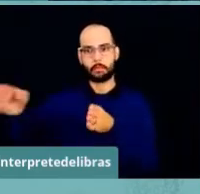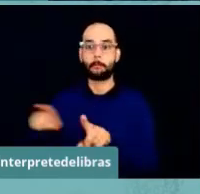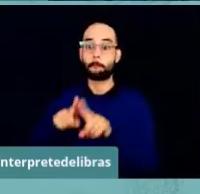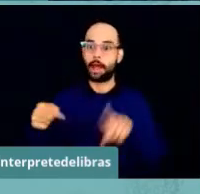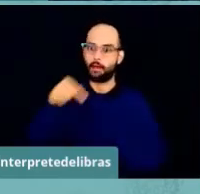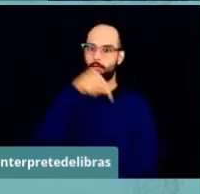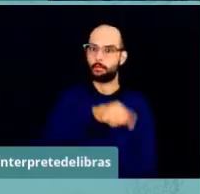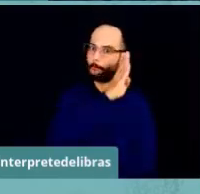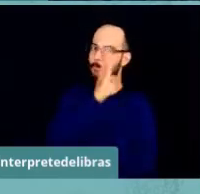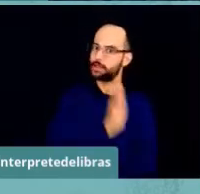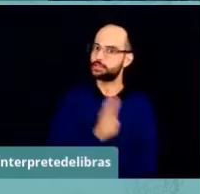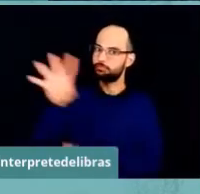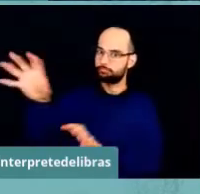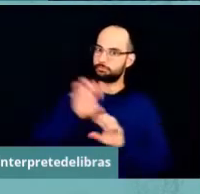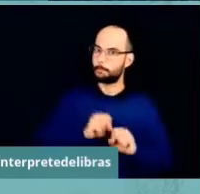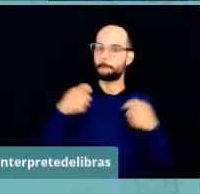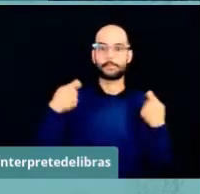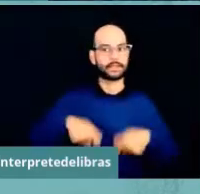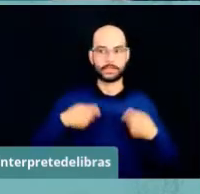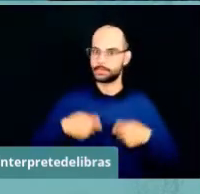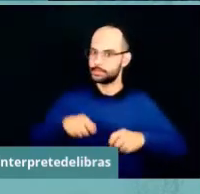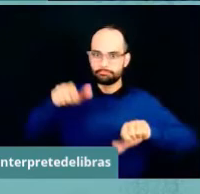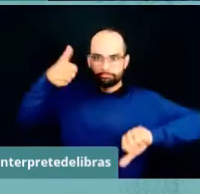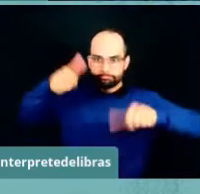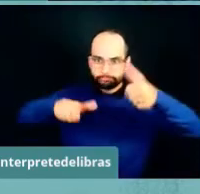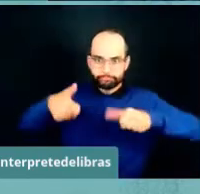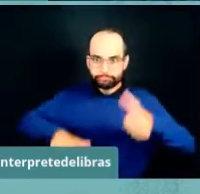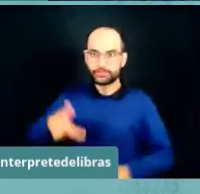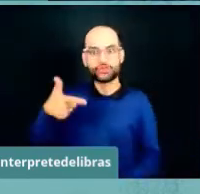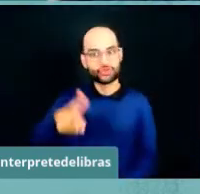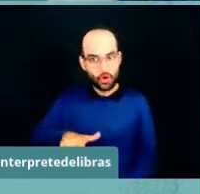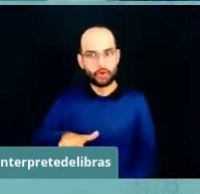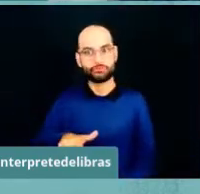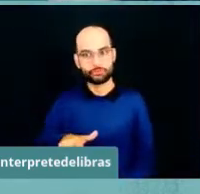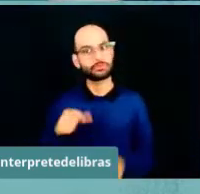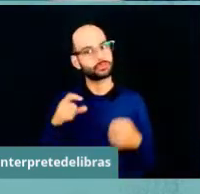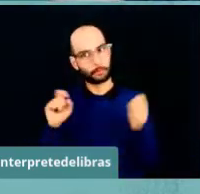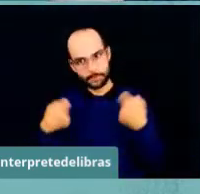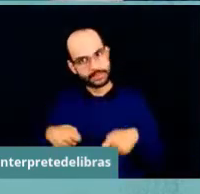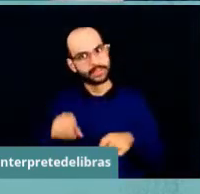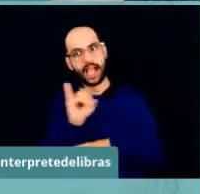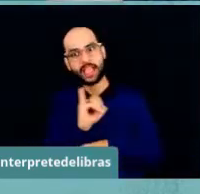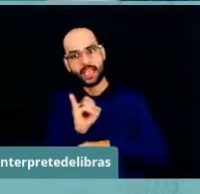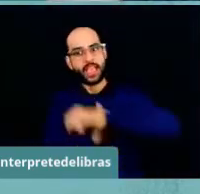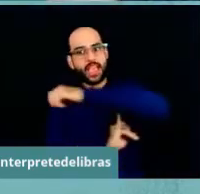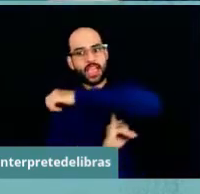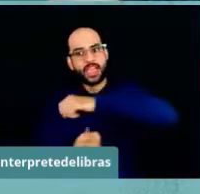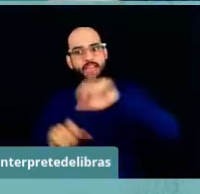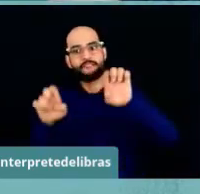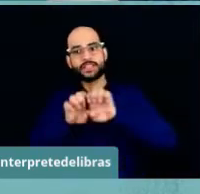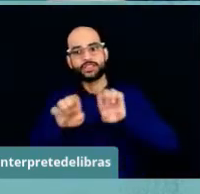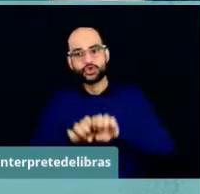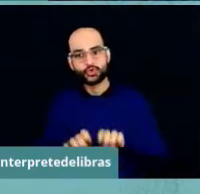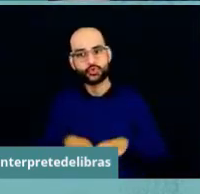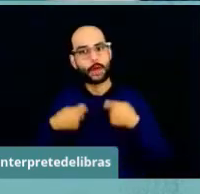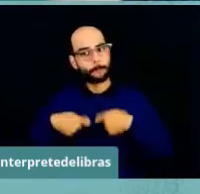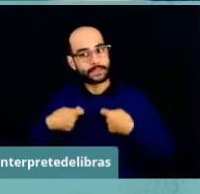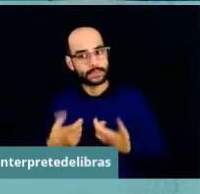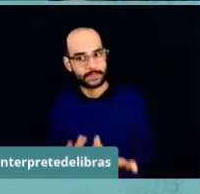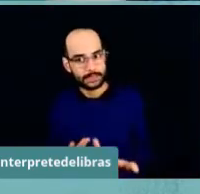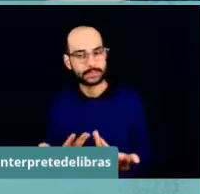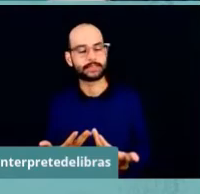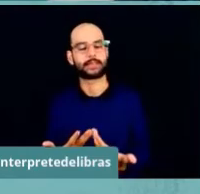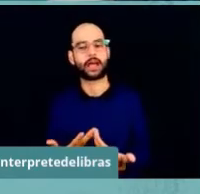Anvisa, então toda a produção tem que ter uma infraestrutura adequada, vários critérios para garantir